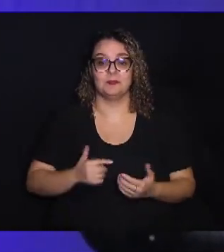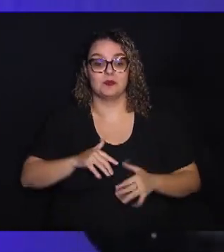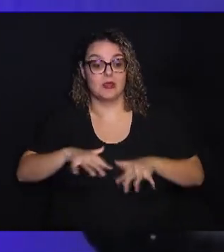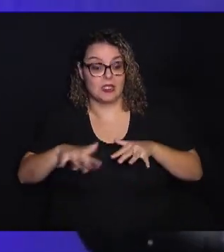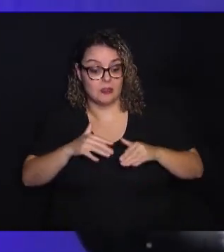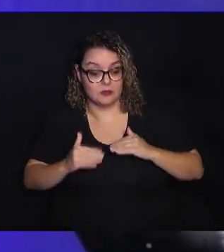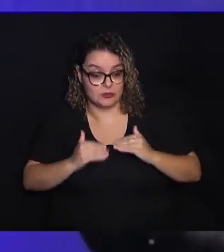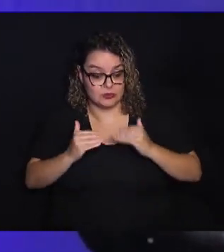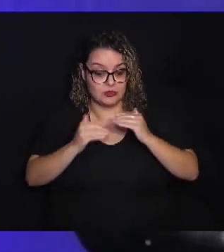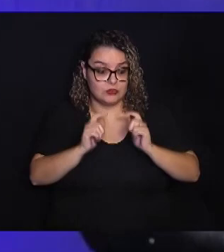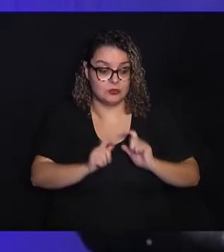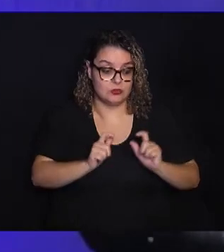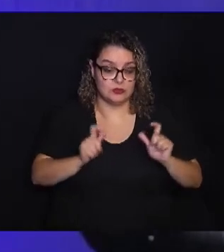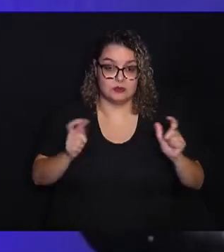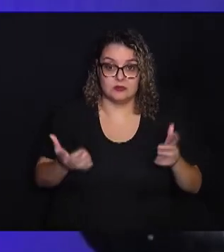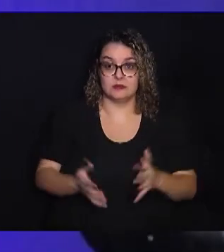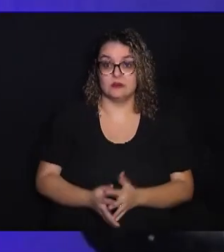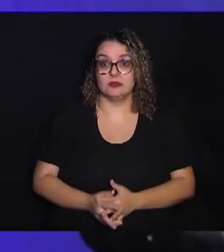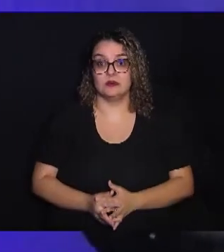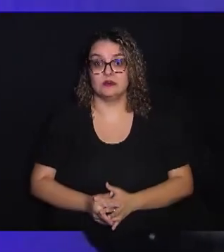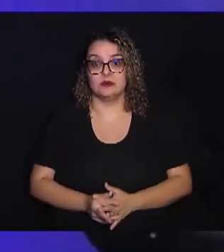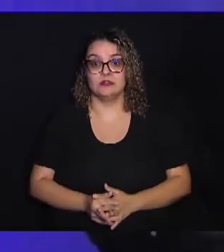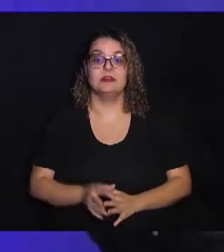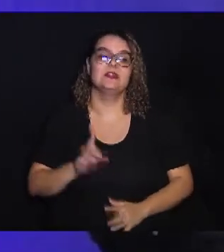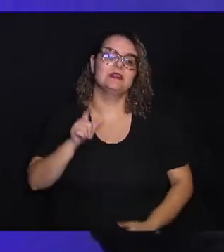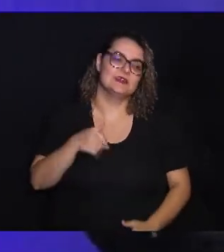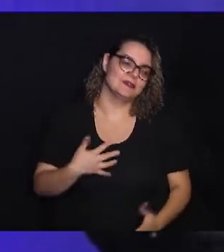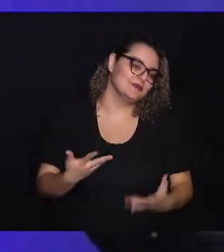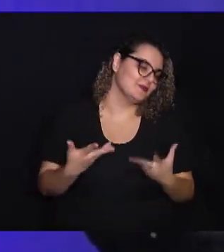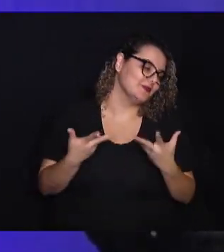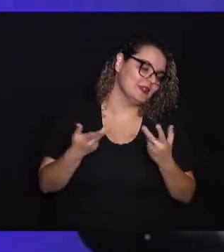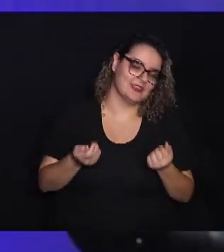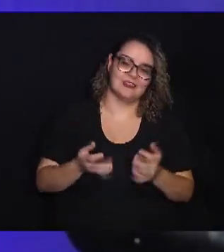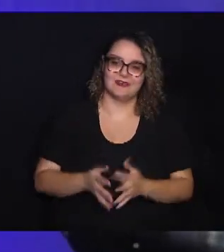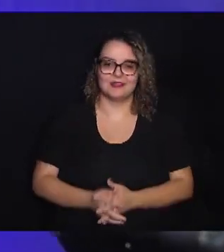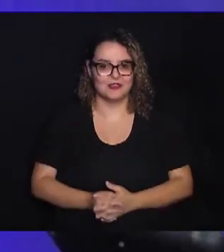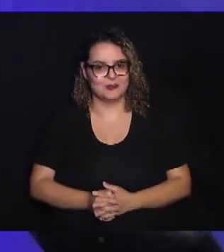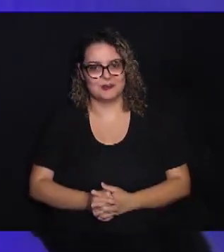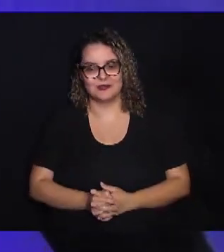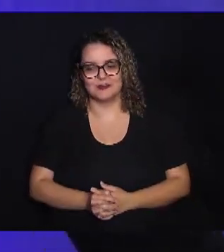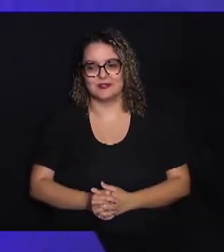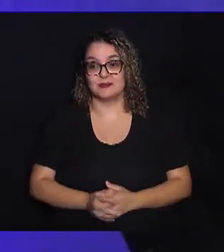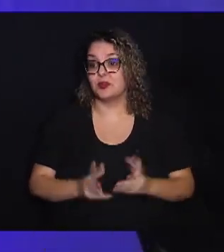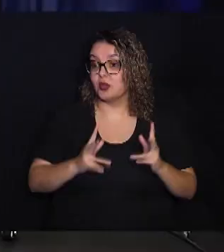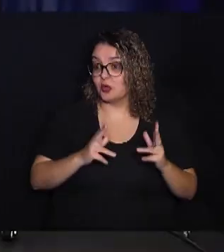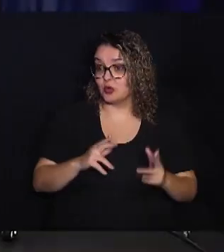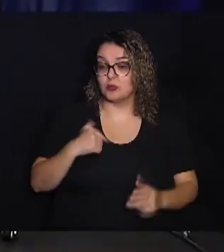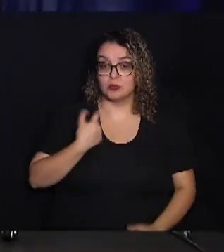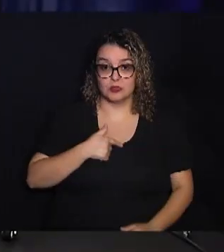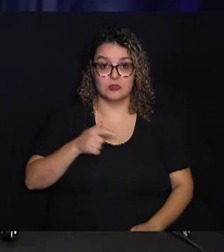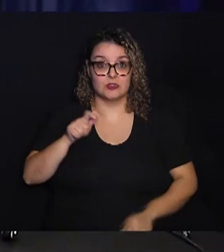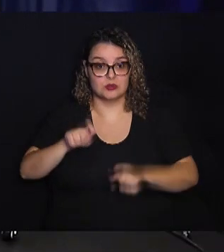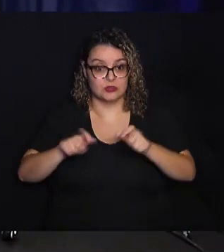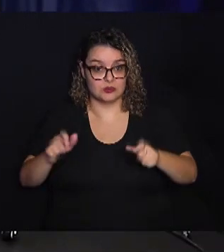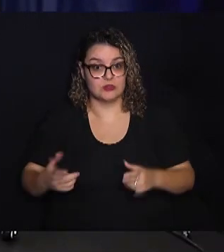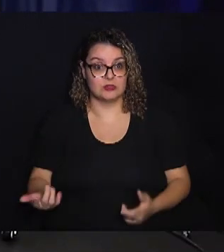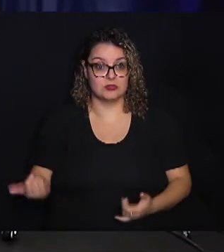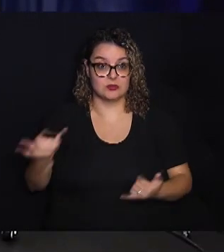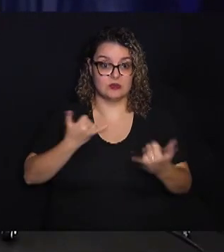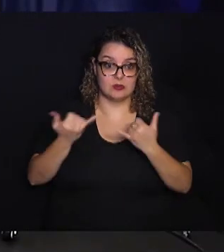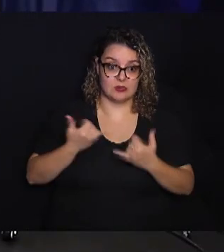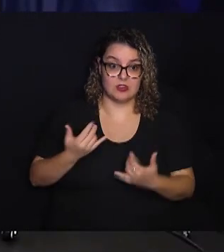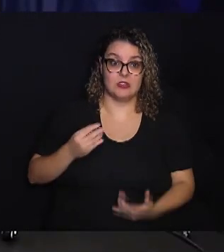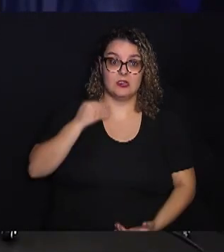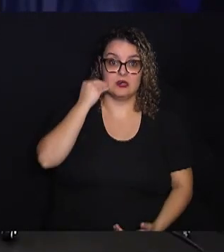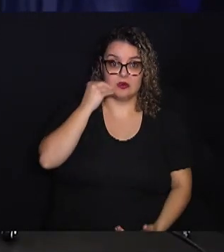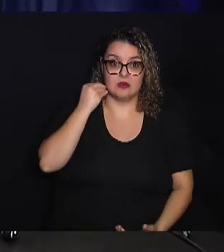crescimento, sabe? Então, isso foi muito fantástico. Então, assim, como os nossos usuários, né, contaram para a gente dessa experiência